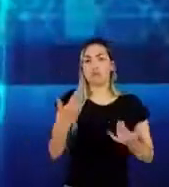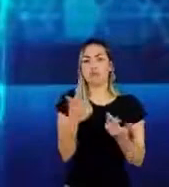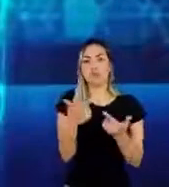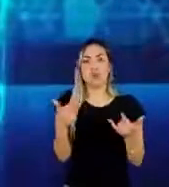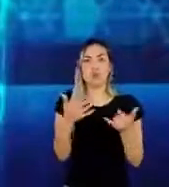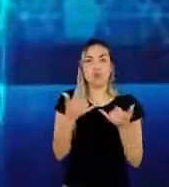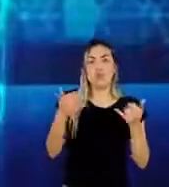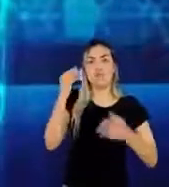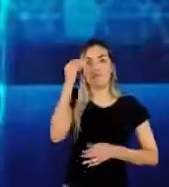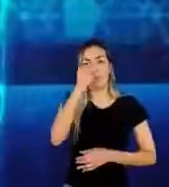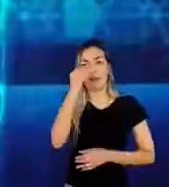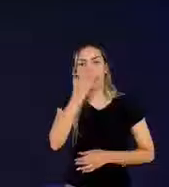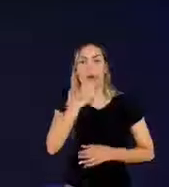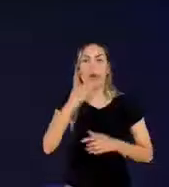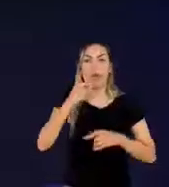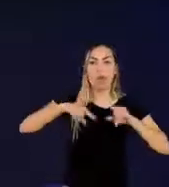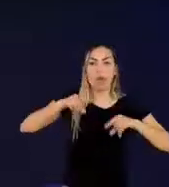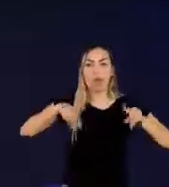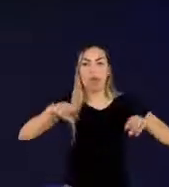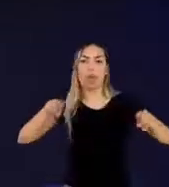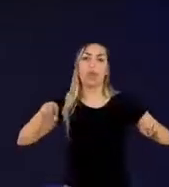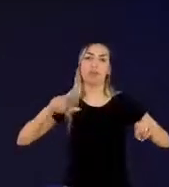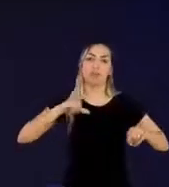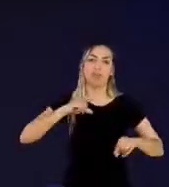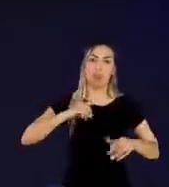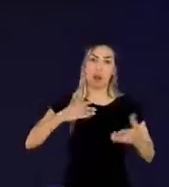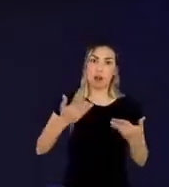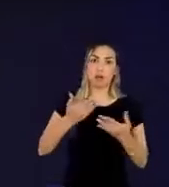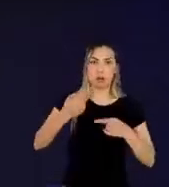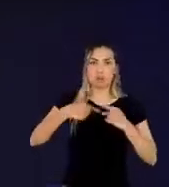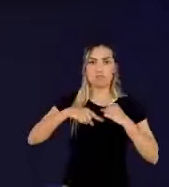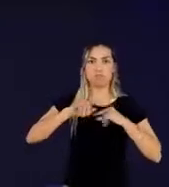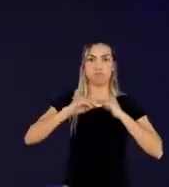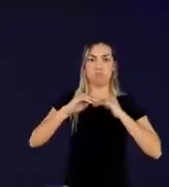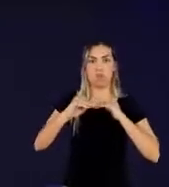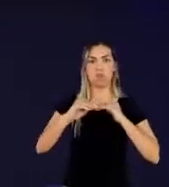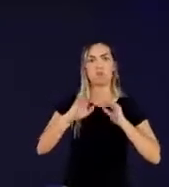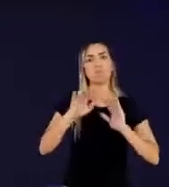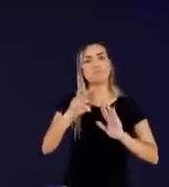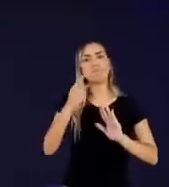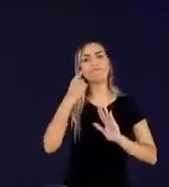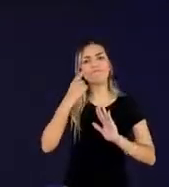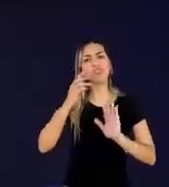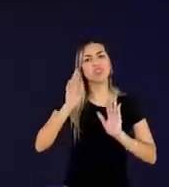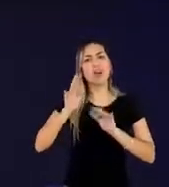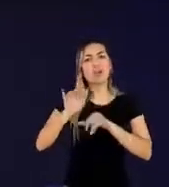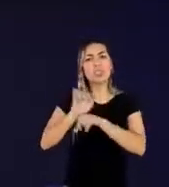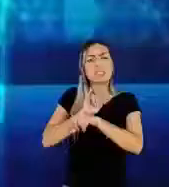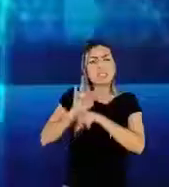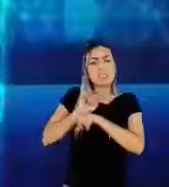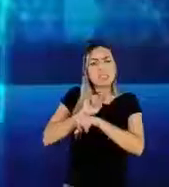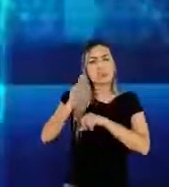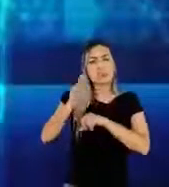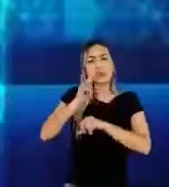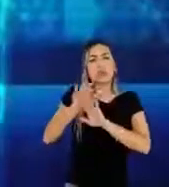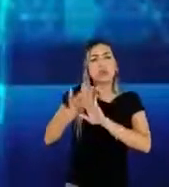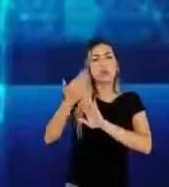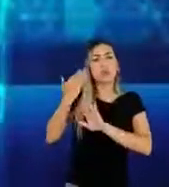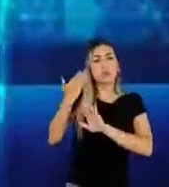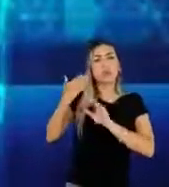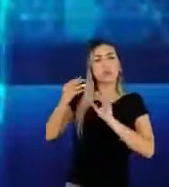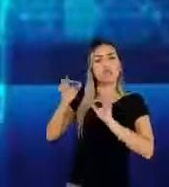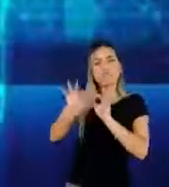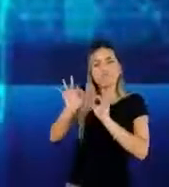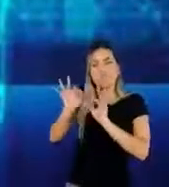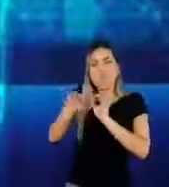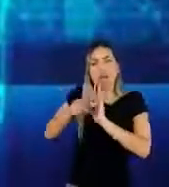estavam sendo castigados. Mas, se a gente olhar o plano decenal que foi feito até 2030, todo o